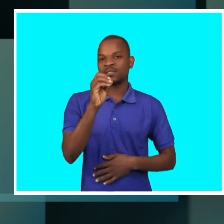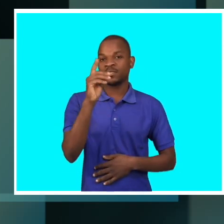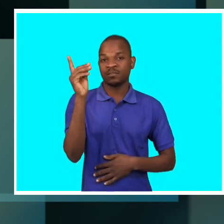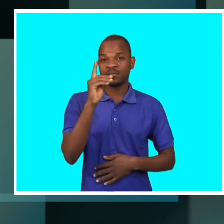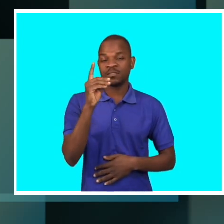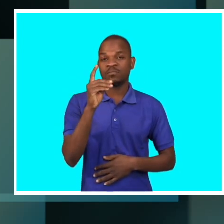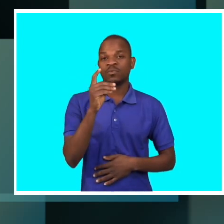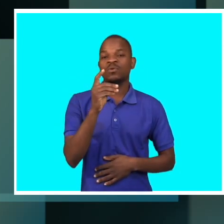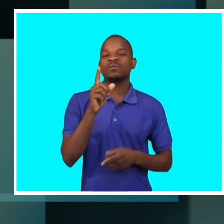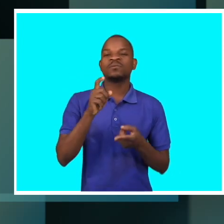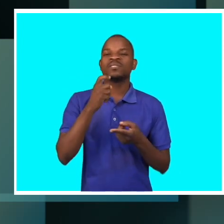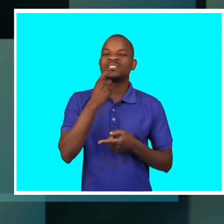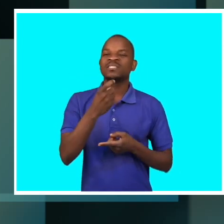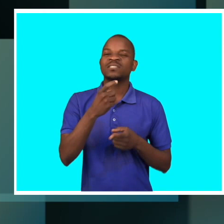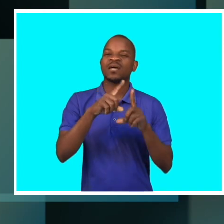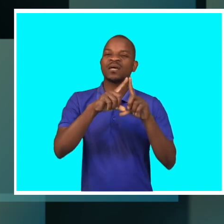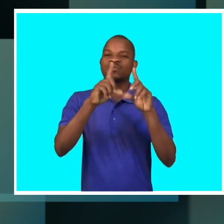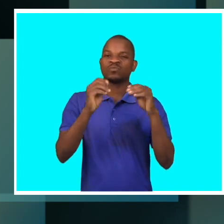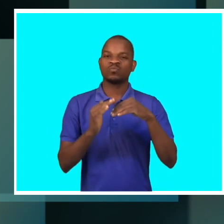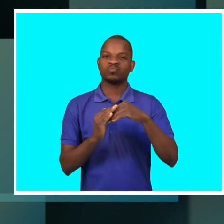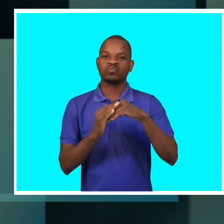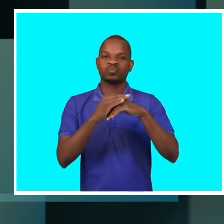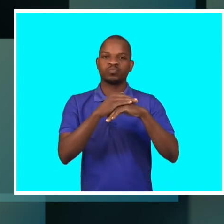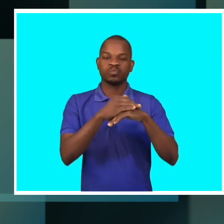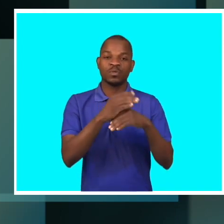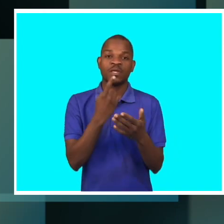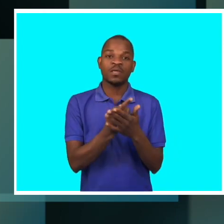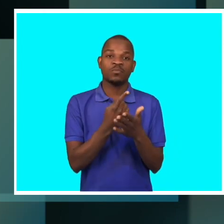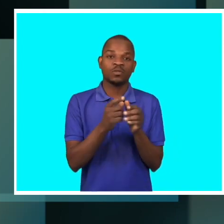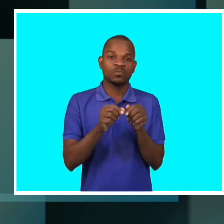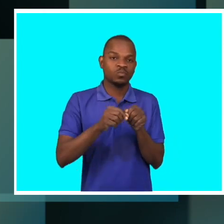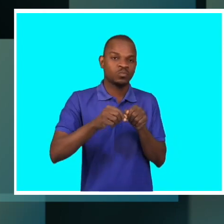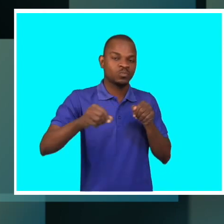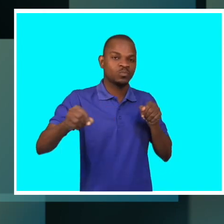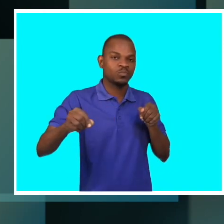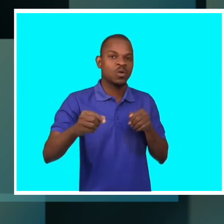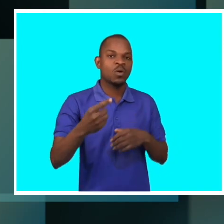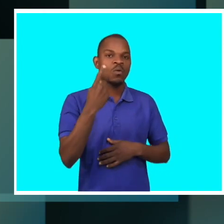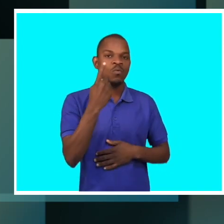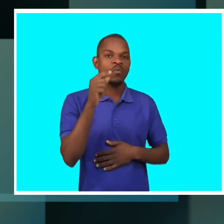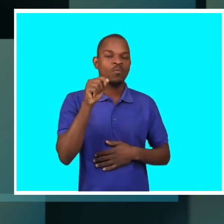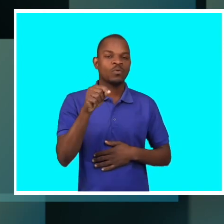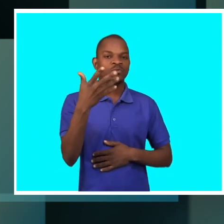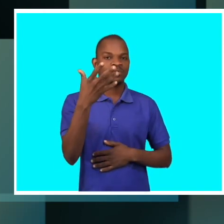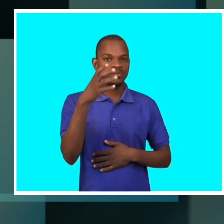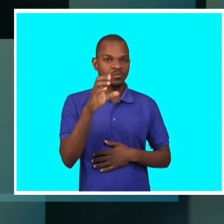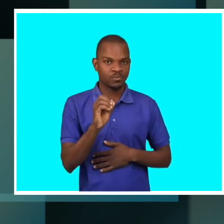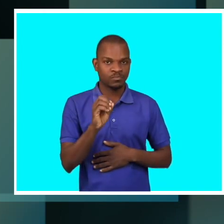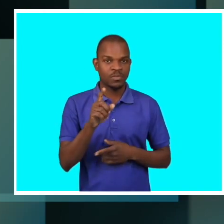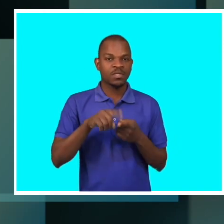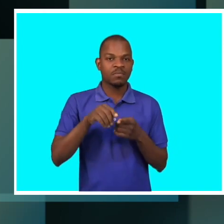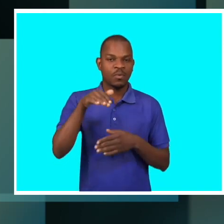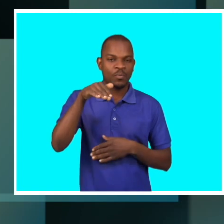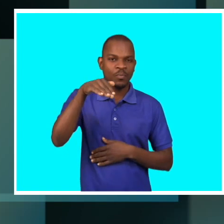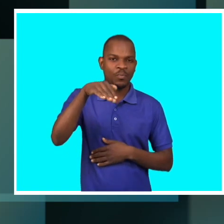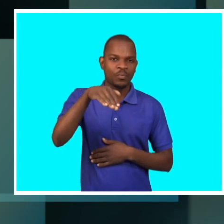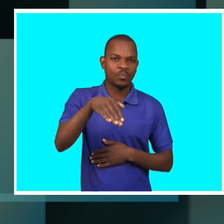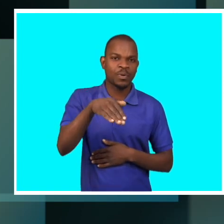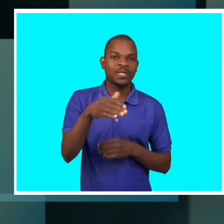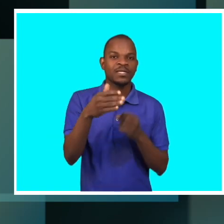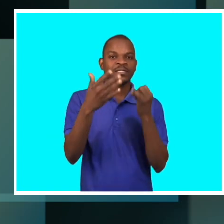5, diz que as rampas devem ser com uma largura mínima de 1,50 e uma